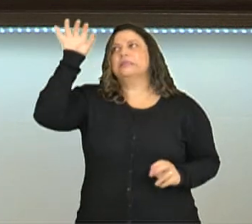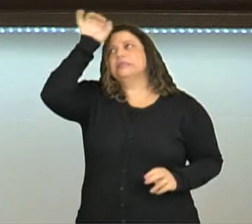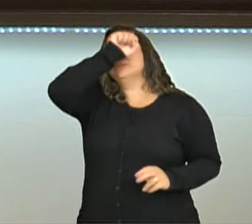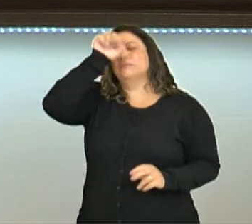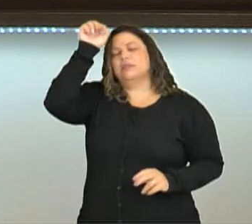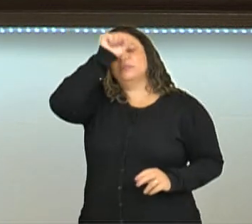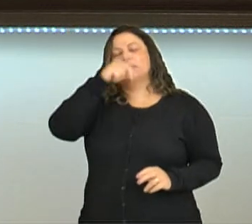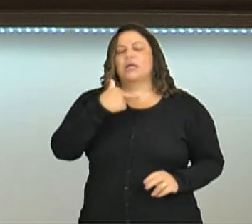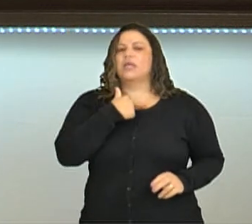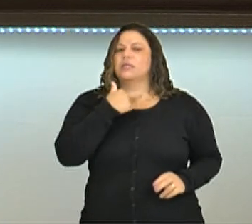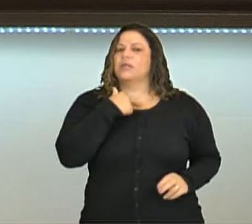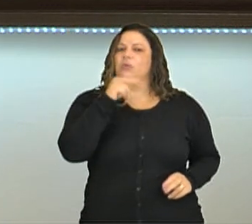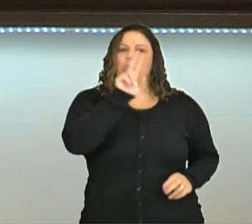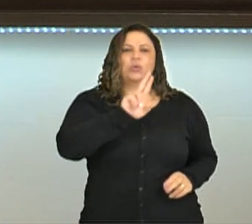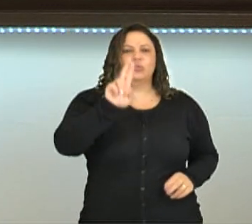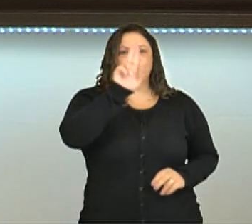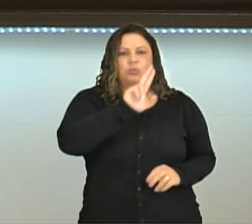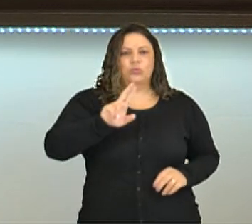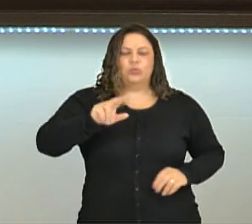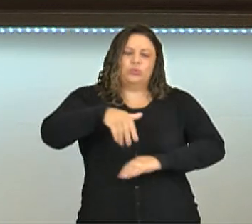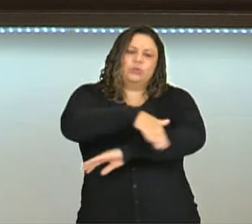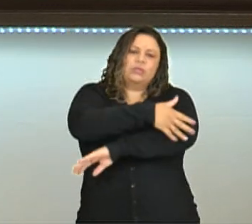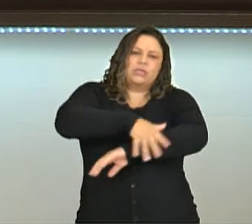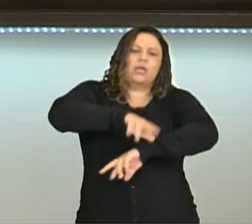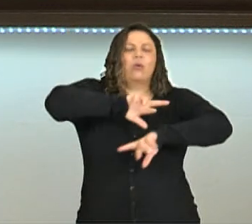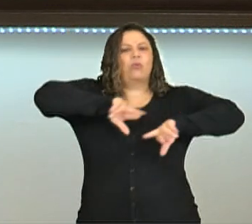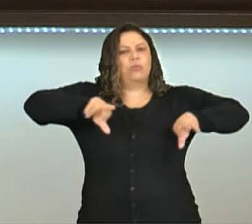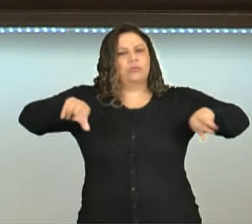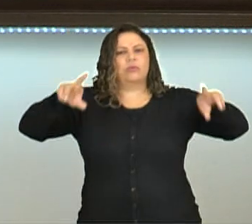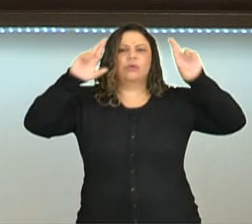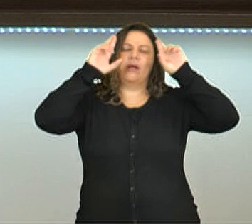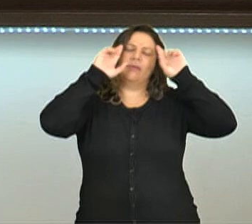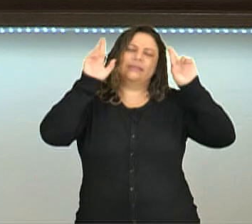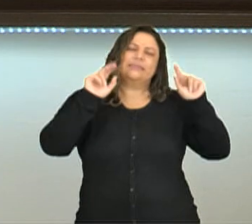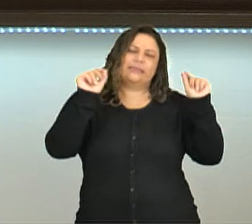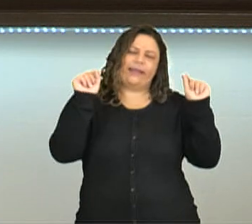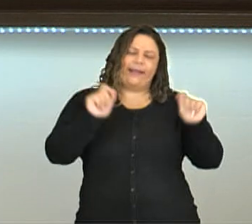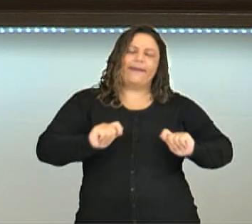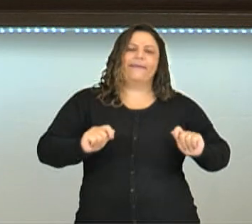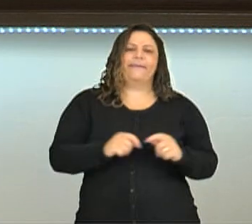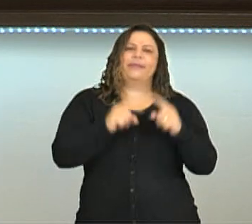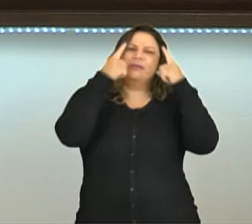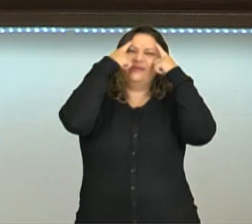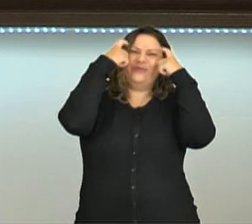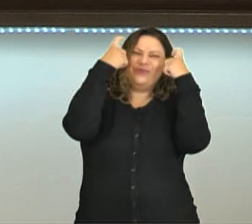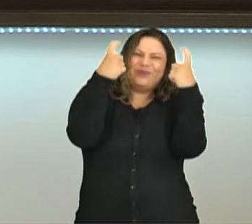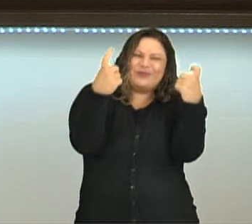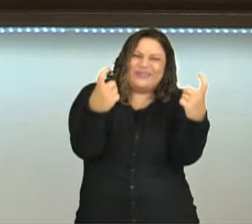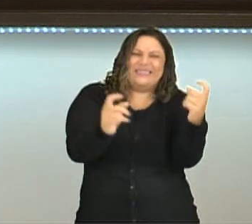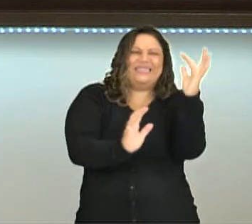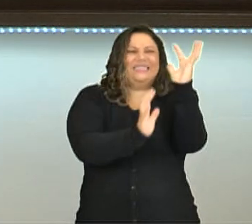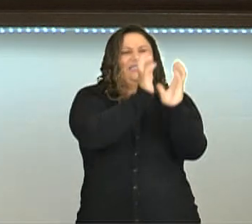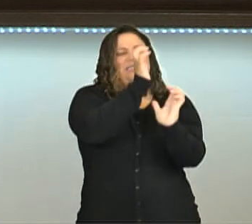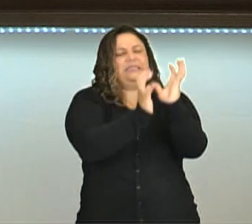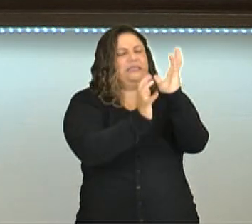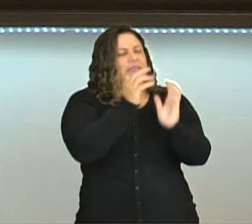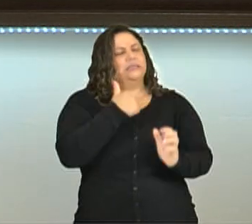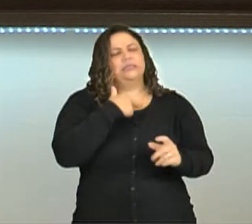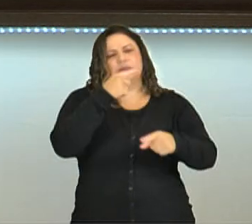pode utilizar, né, na capoeira, você não pode utilizar para uma agressão física, por exemplo. Você tem que sempre tentar apaziguar e não ir para